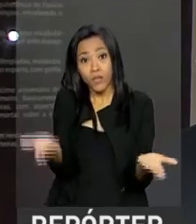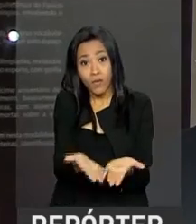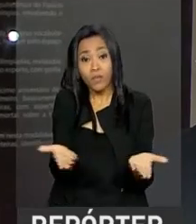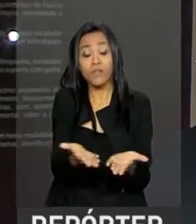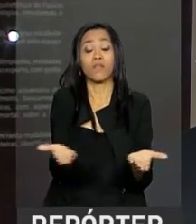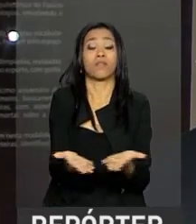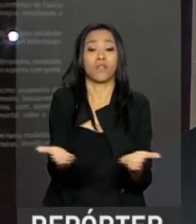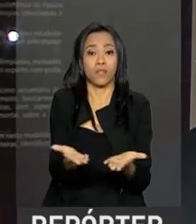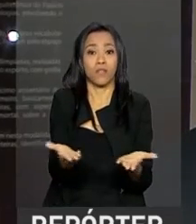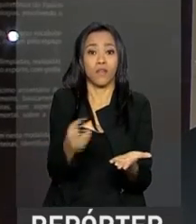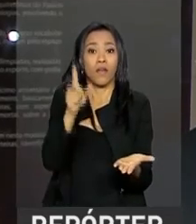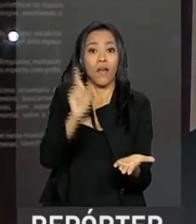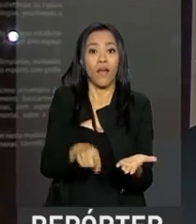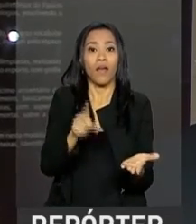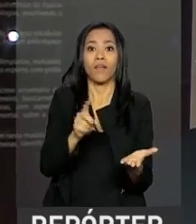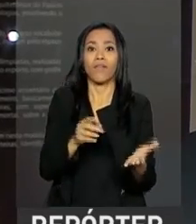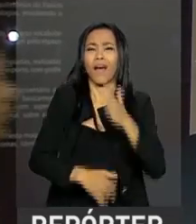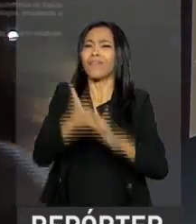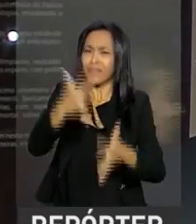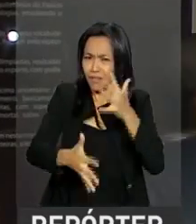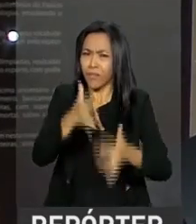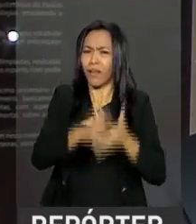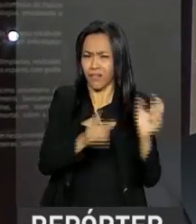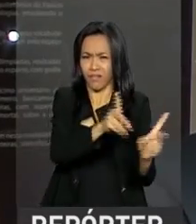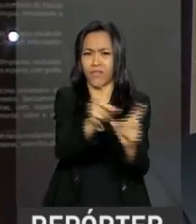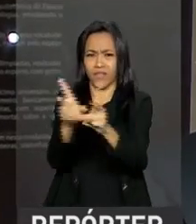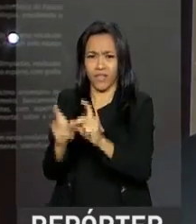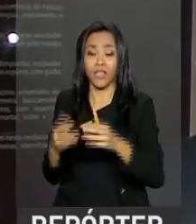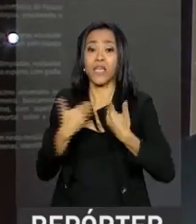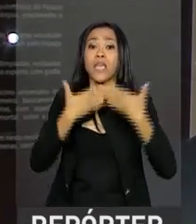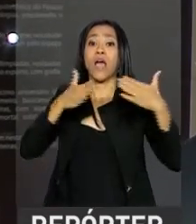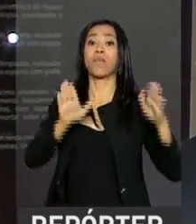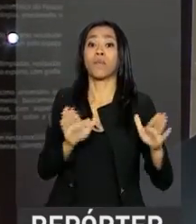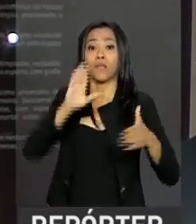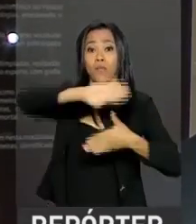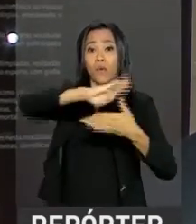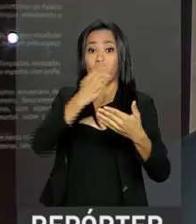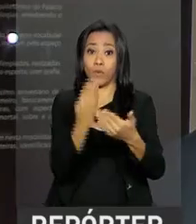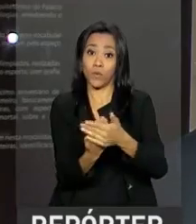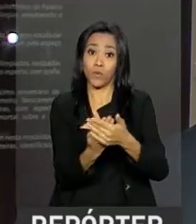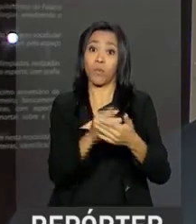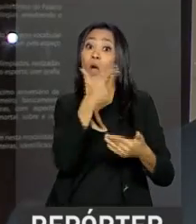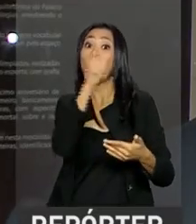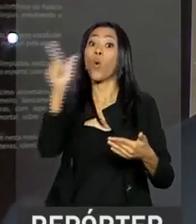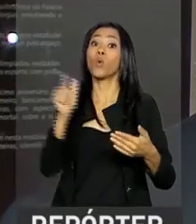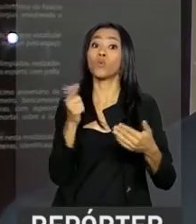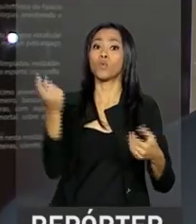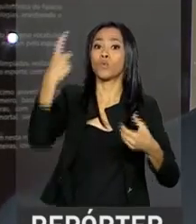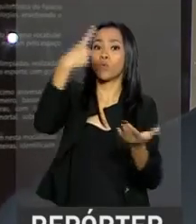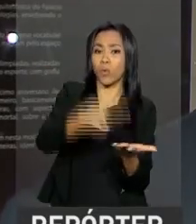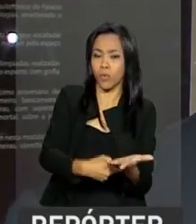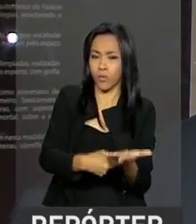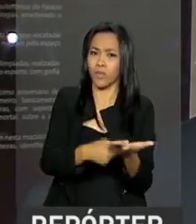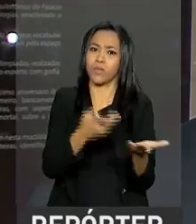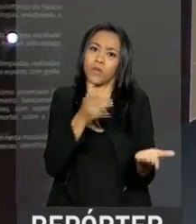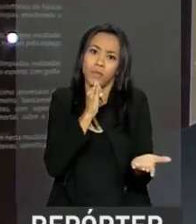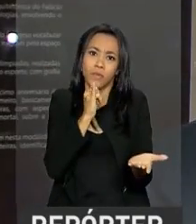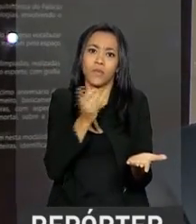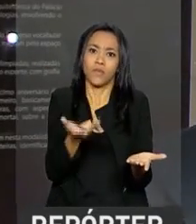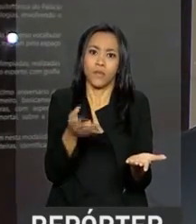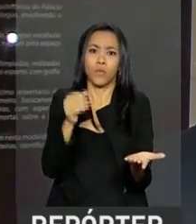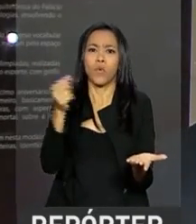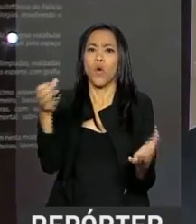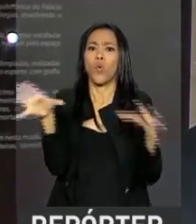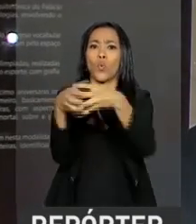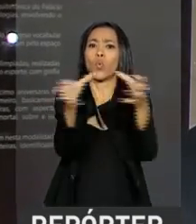hoje atrapalham esse comércio, e abrir o Mercosul para outros acordos com